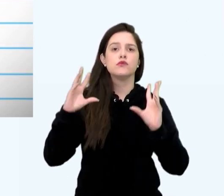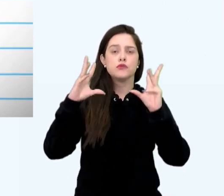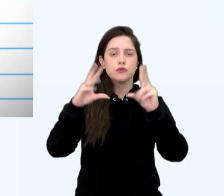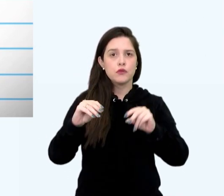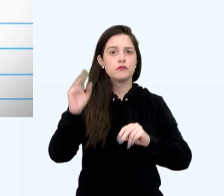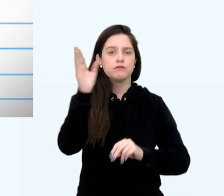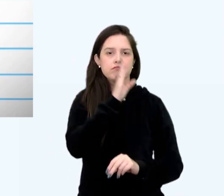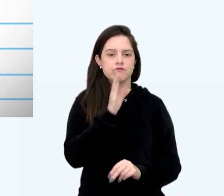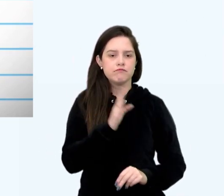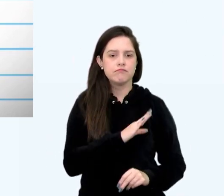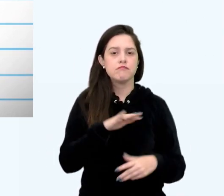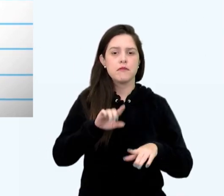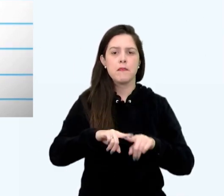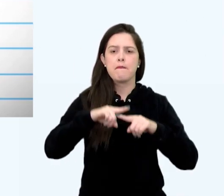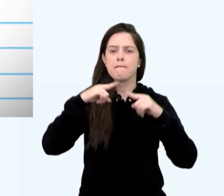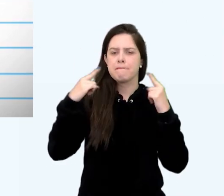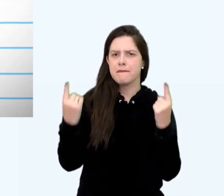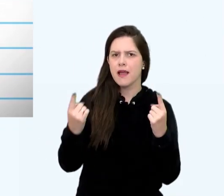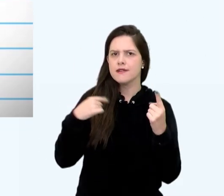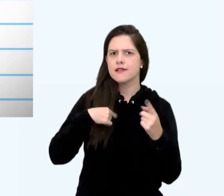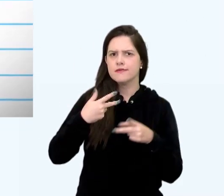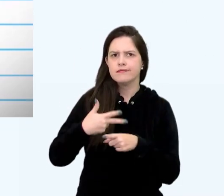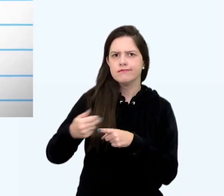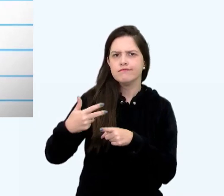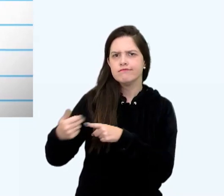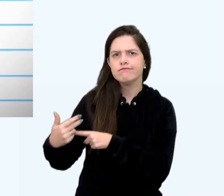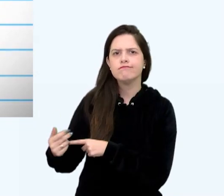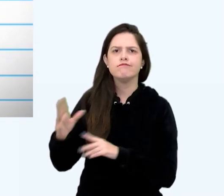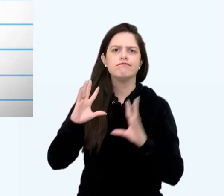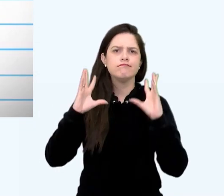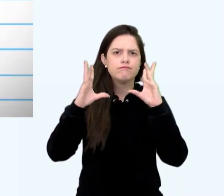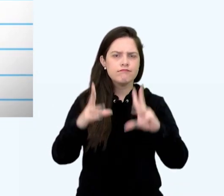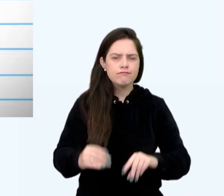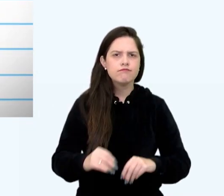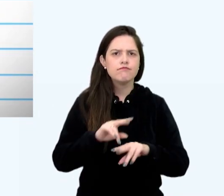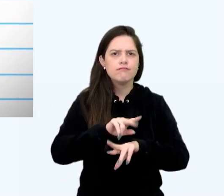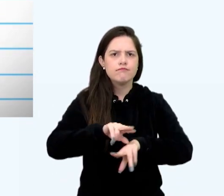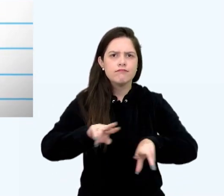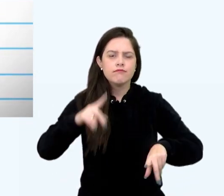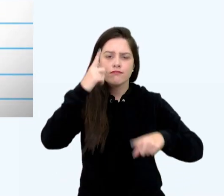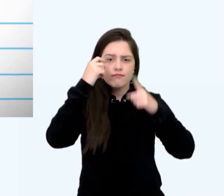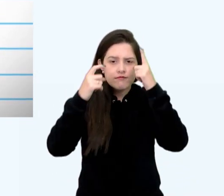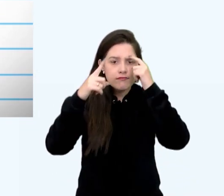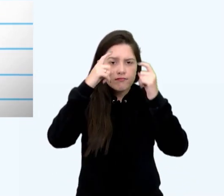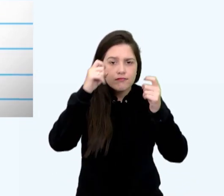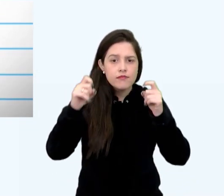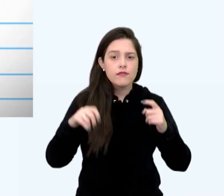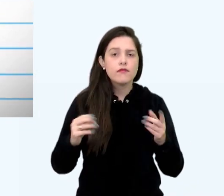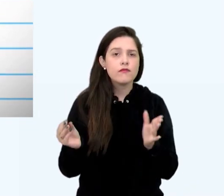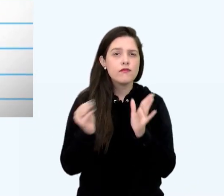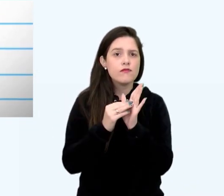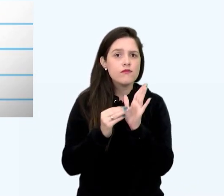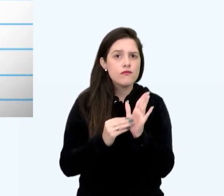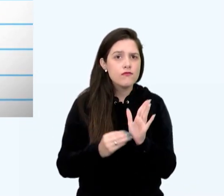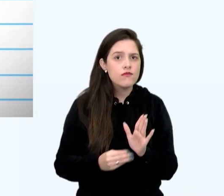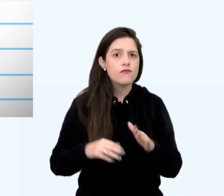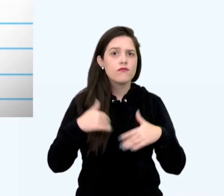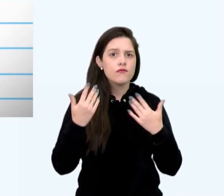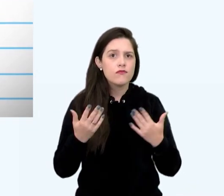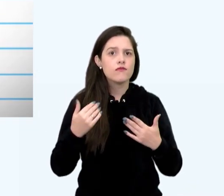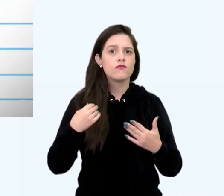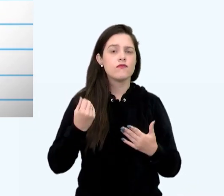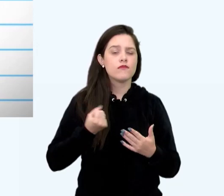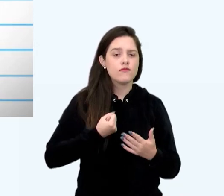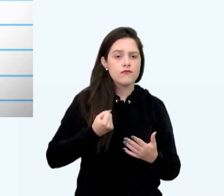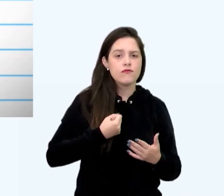Brasil. Mas diferente do censo, que visita todos os domicílios a cada 10 anos, a PNAD contínua percorre apenas uma